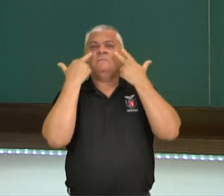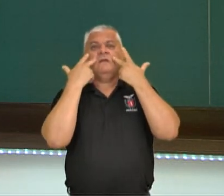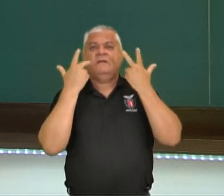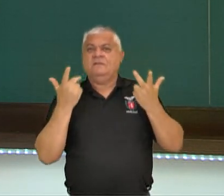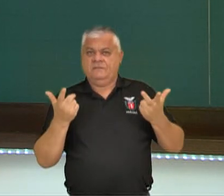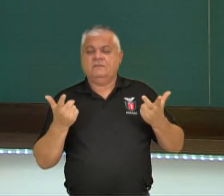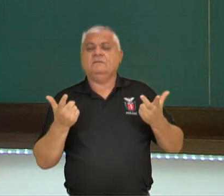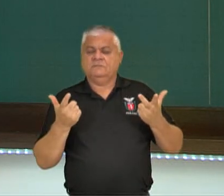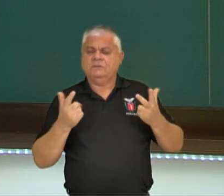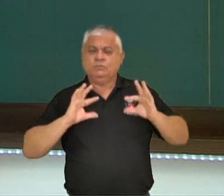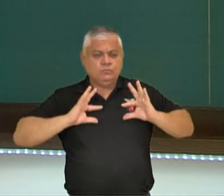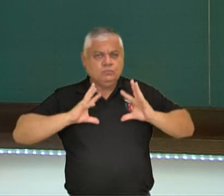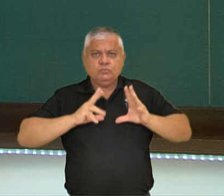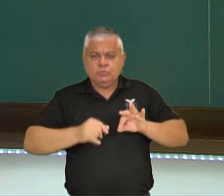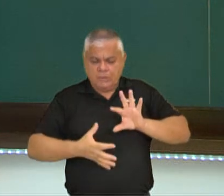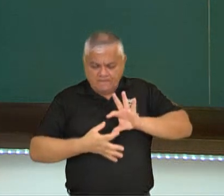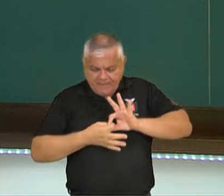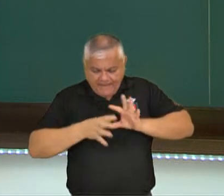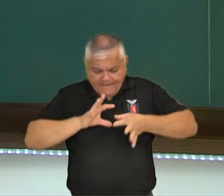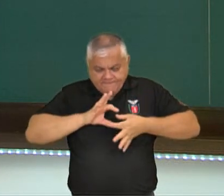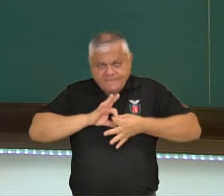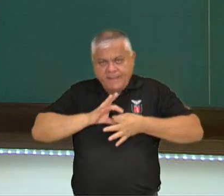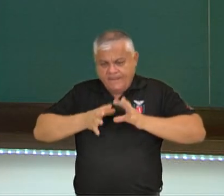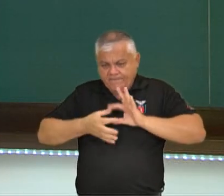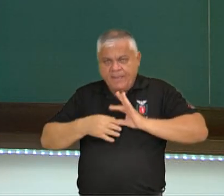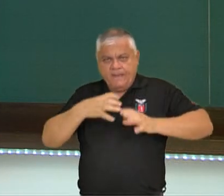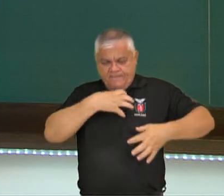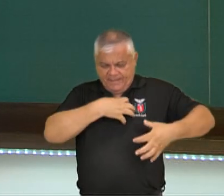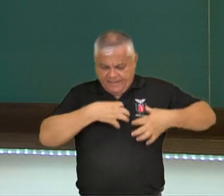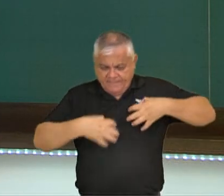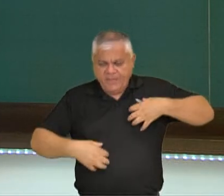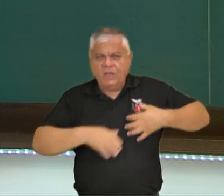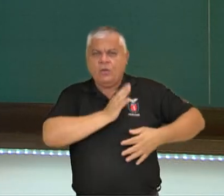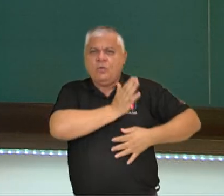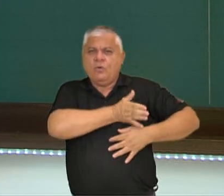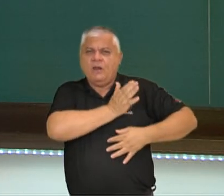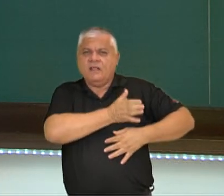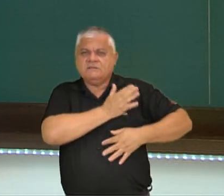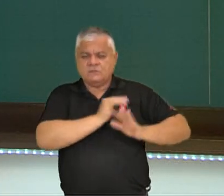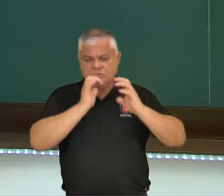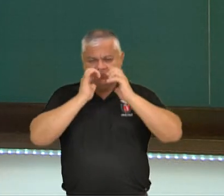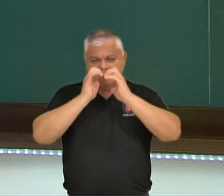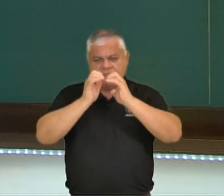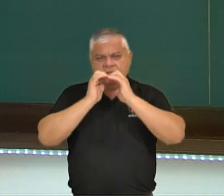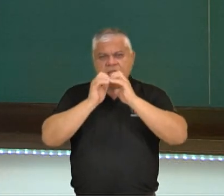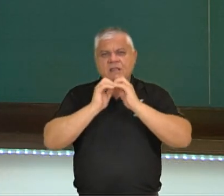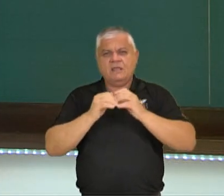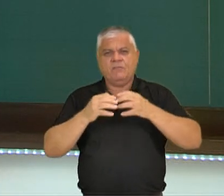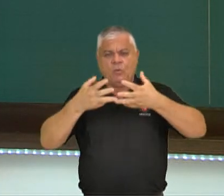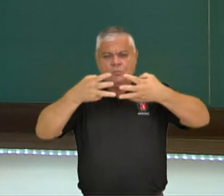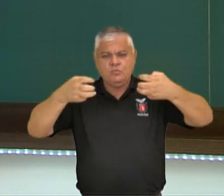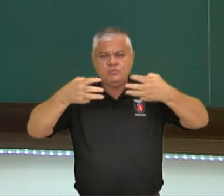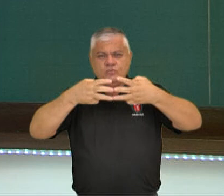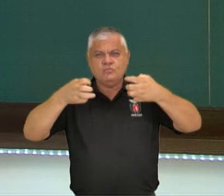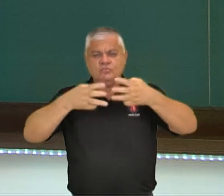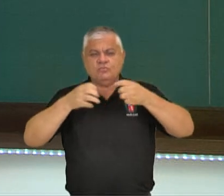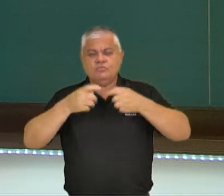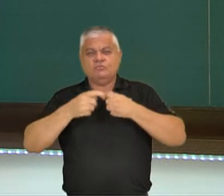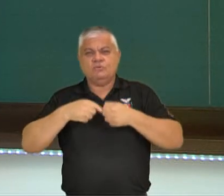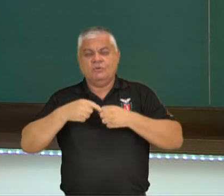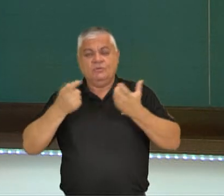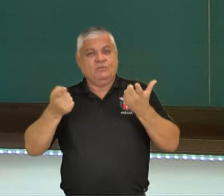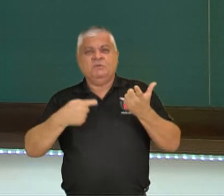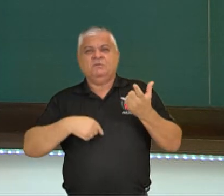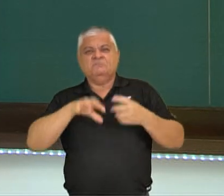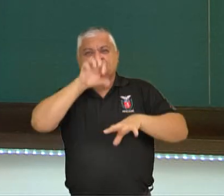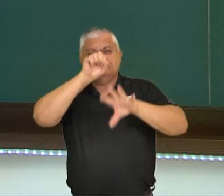né, toda essa comunicação, toda essa troca de informação, né, todas essas reações